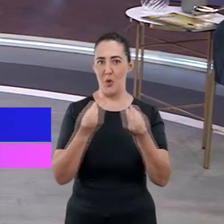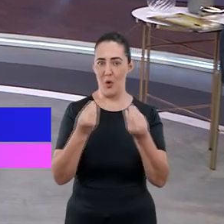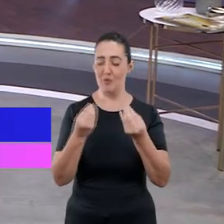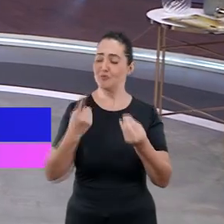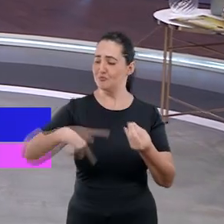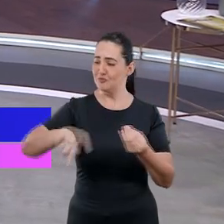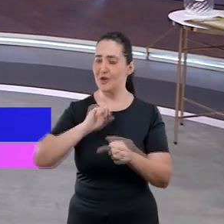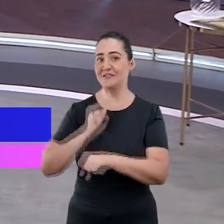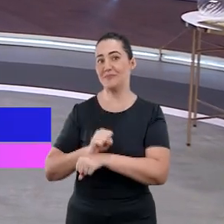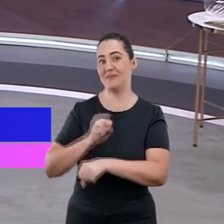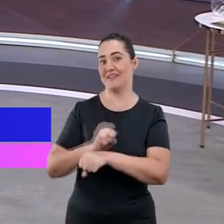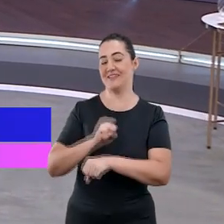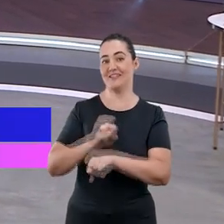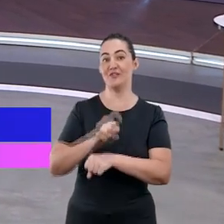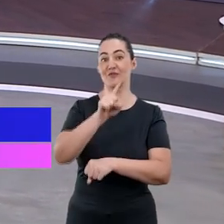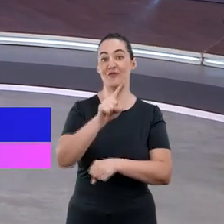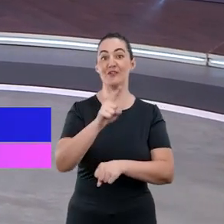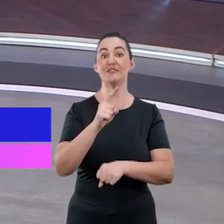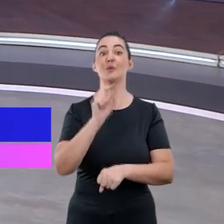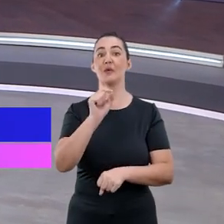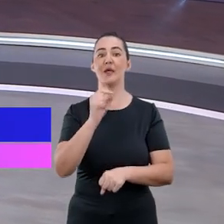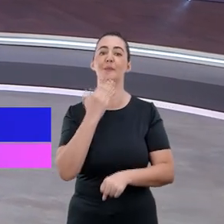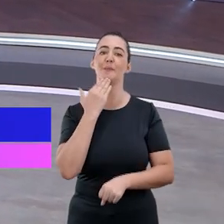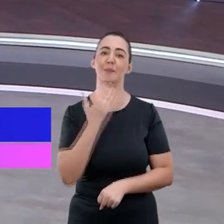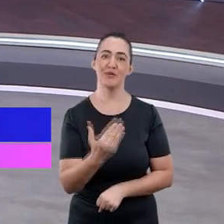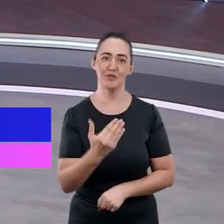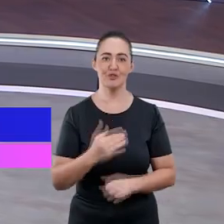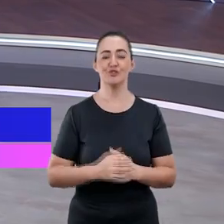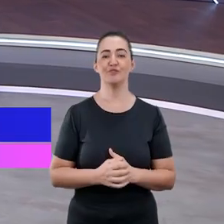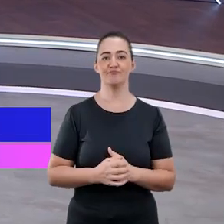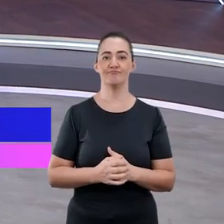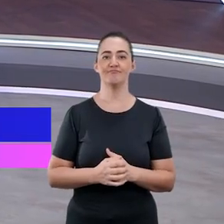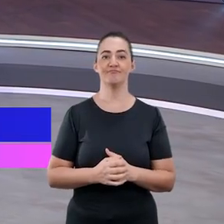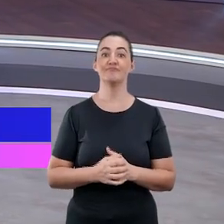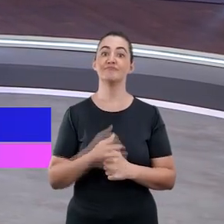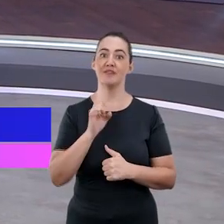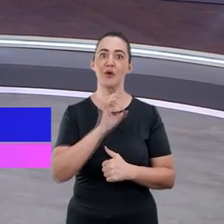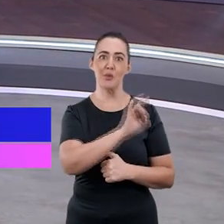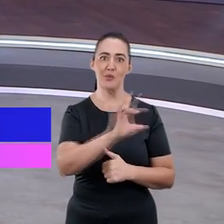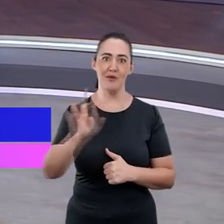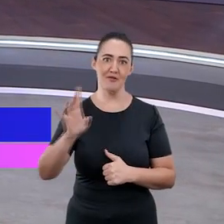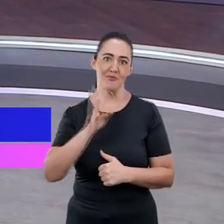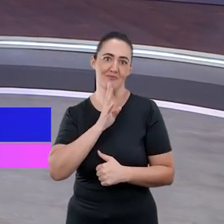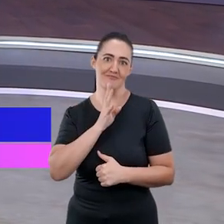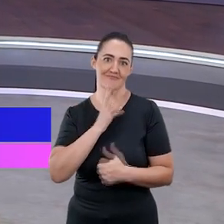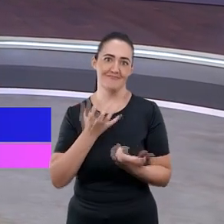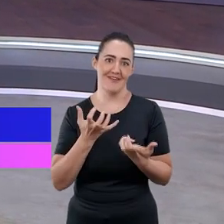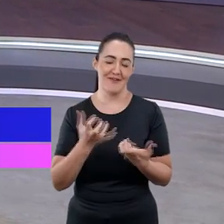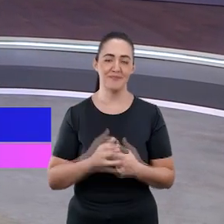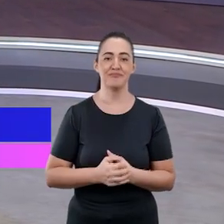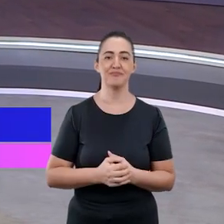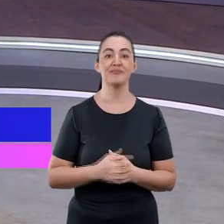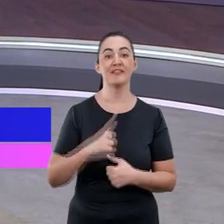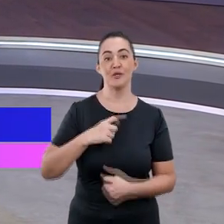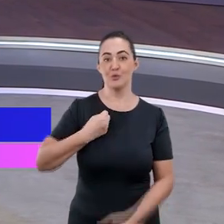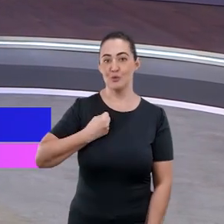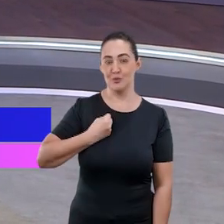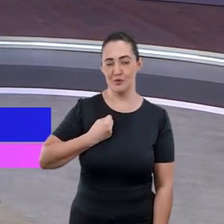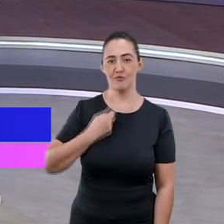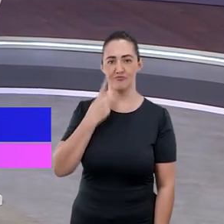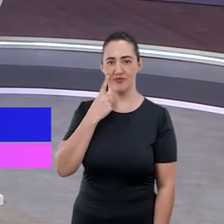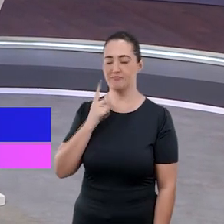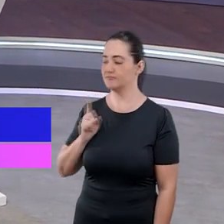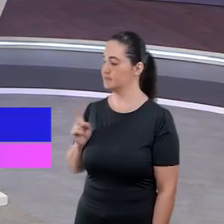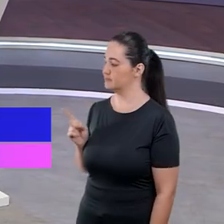aqui desejosa de falar com você e conhecer também cada um de vocês. Nosso telefone é 0